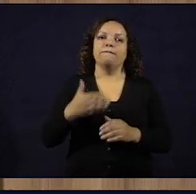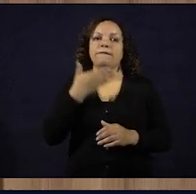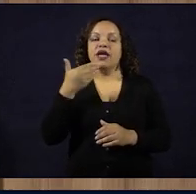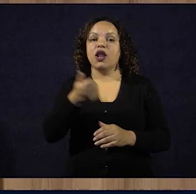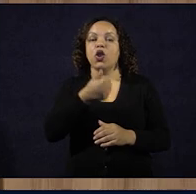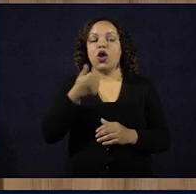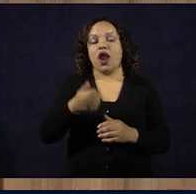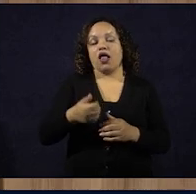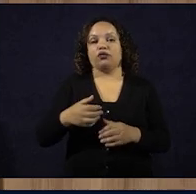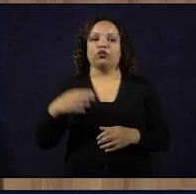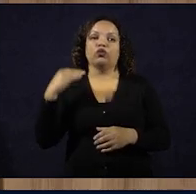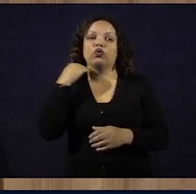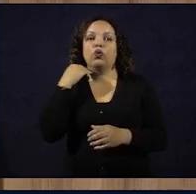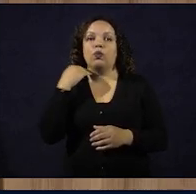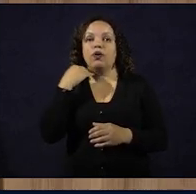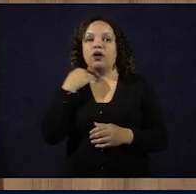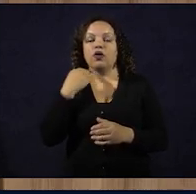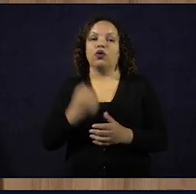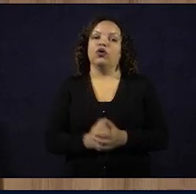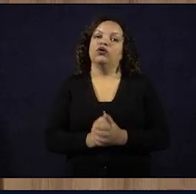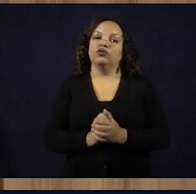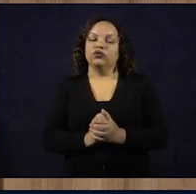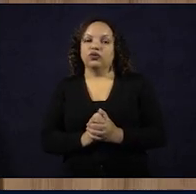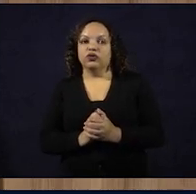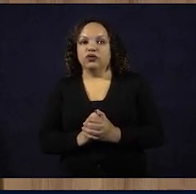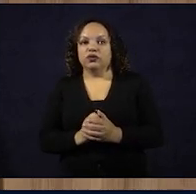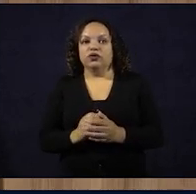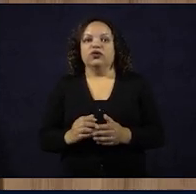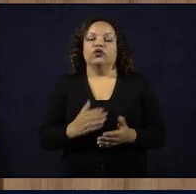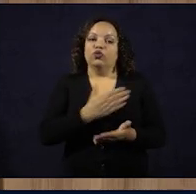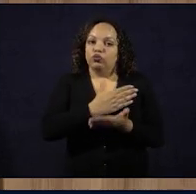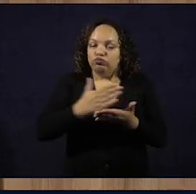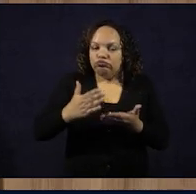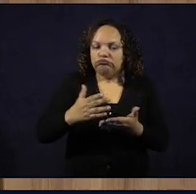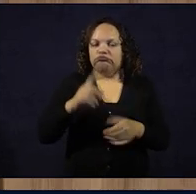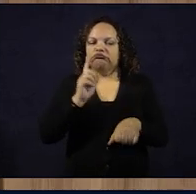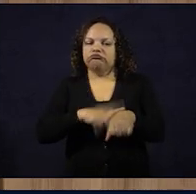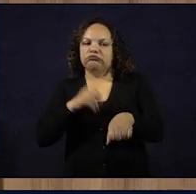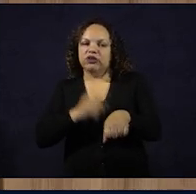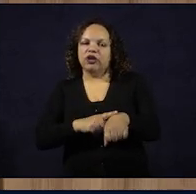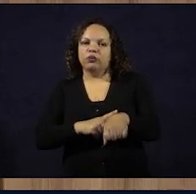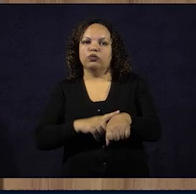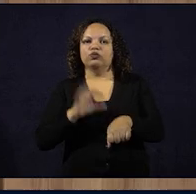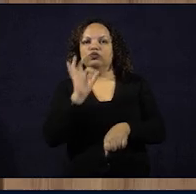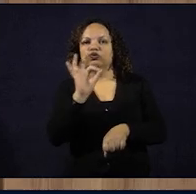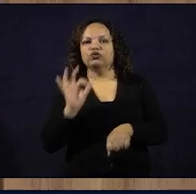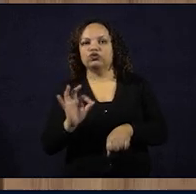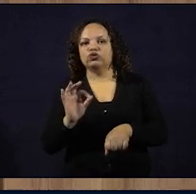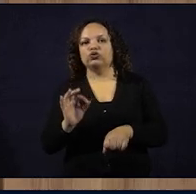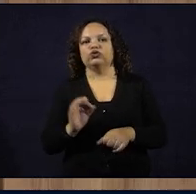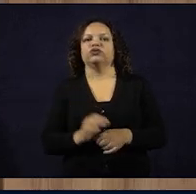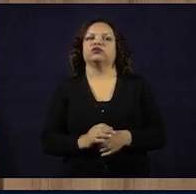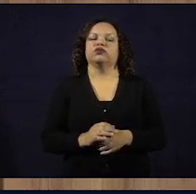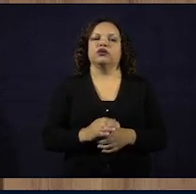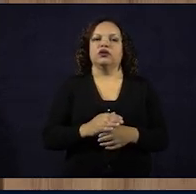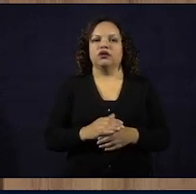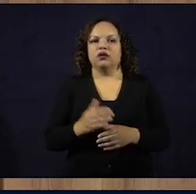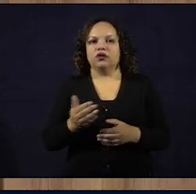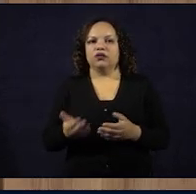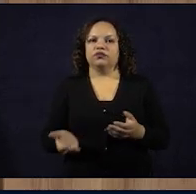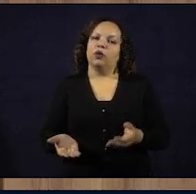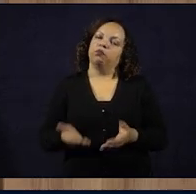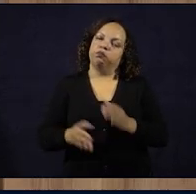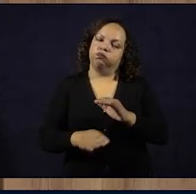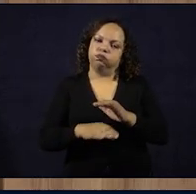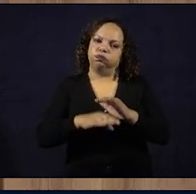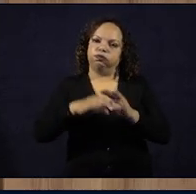nessa questão do fination deeping né que você gosta muito de falar nesse período realmente dos juros é Cadência é claro que agora os juros estão